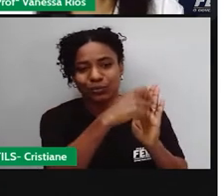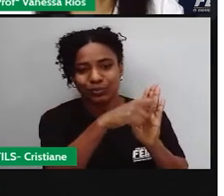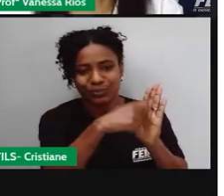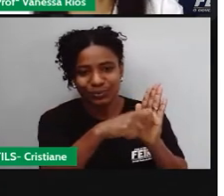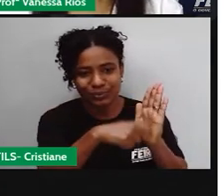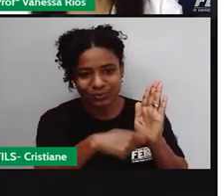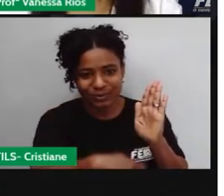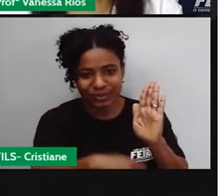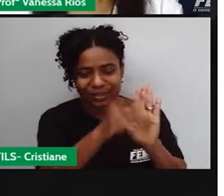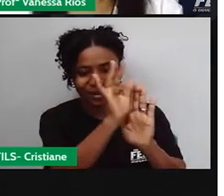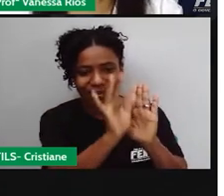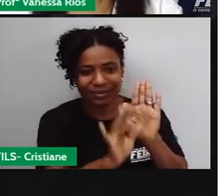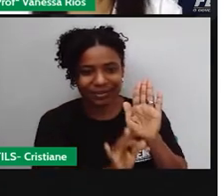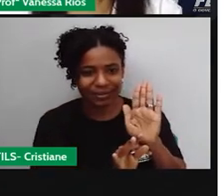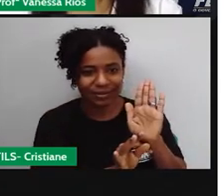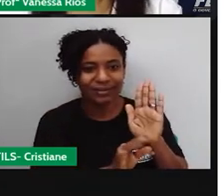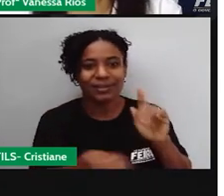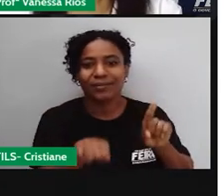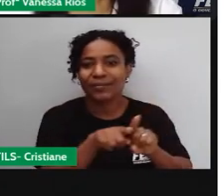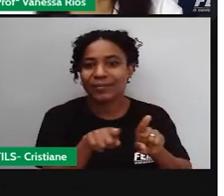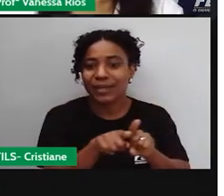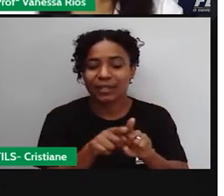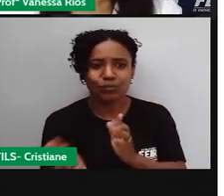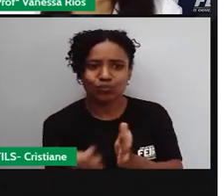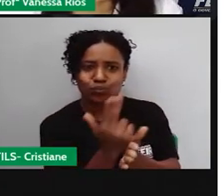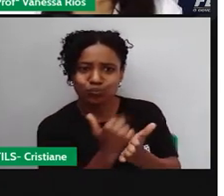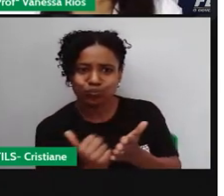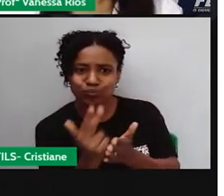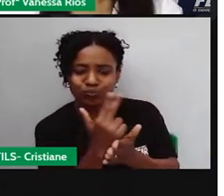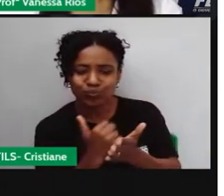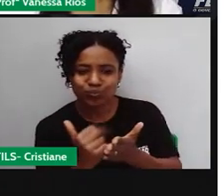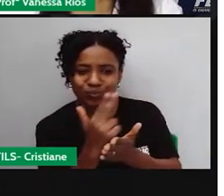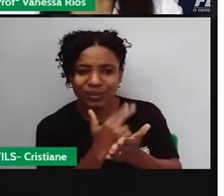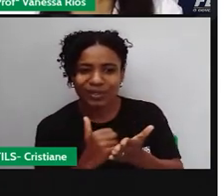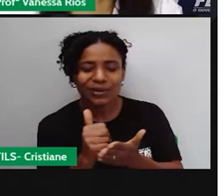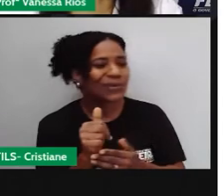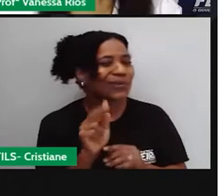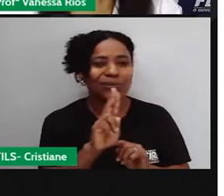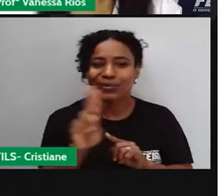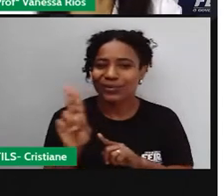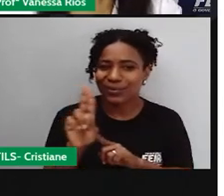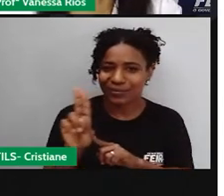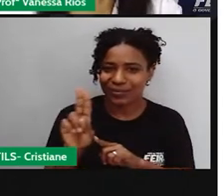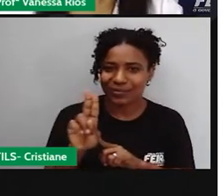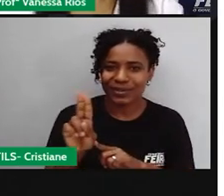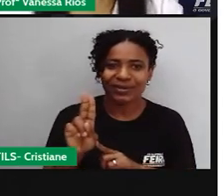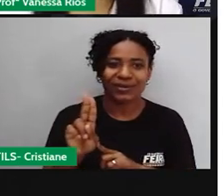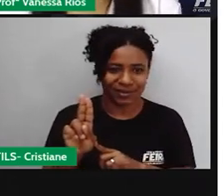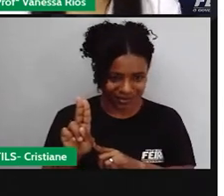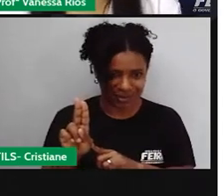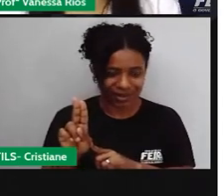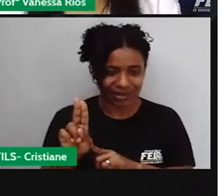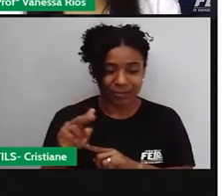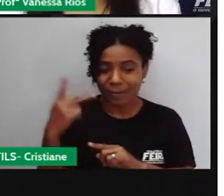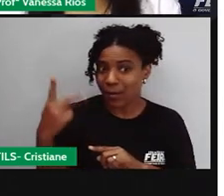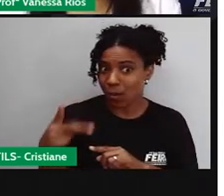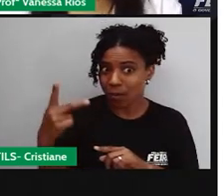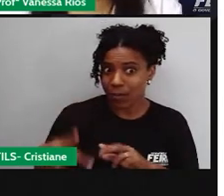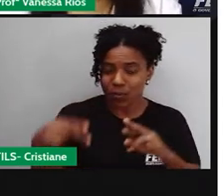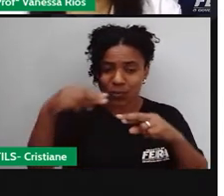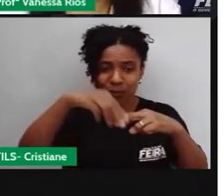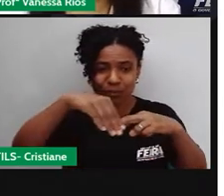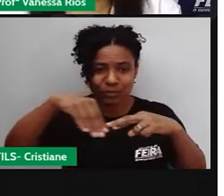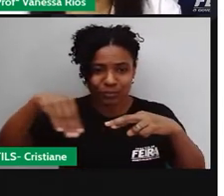textos, eles são acompanhados de ilustrações. E as ilustrações dos cordéis é algo particular, são